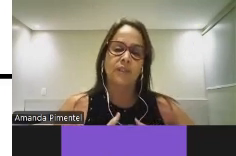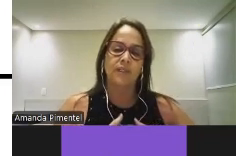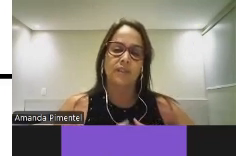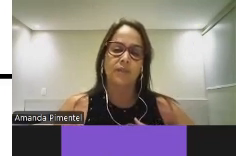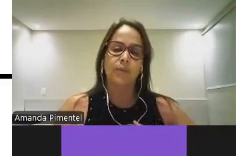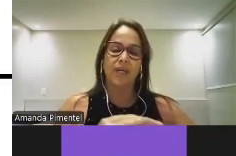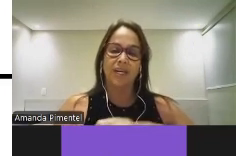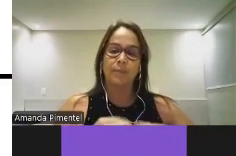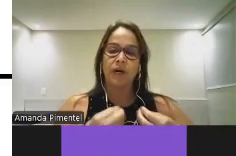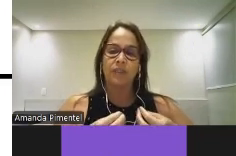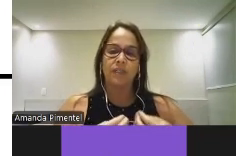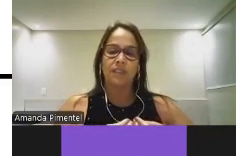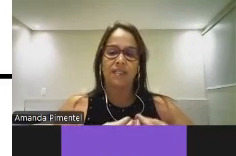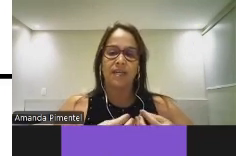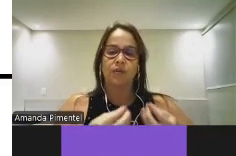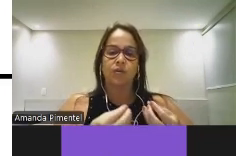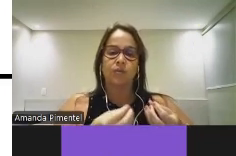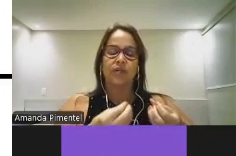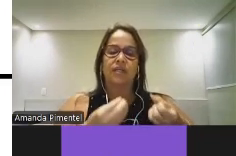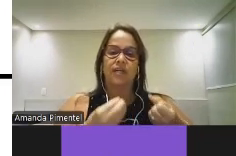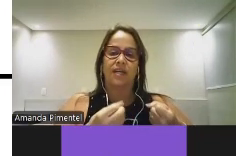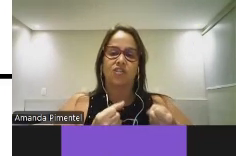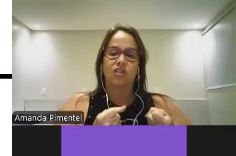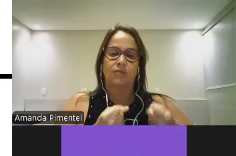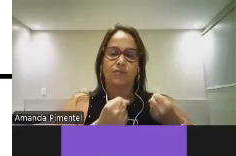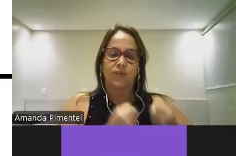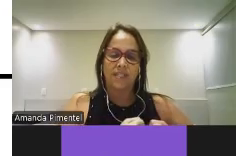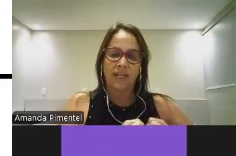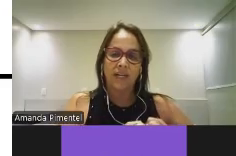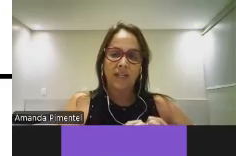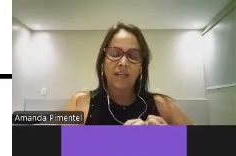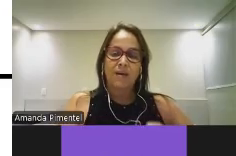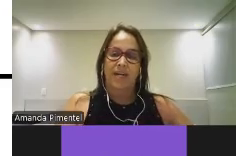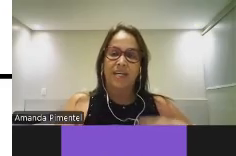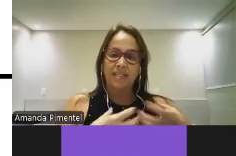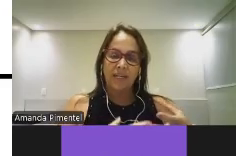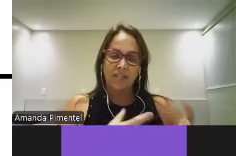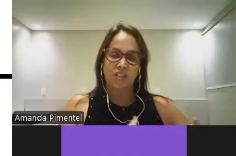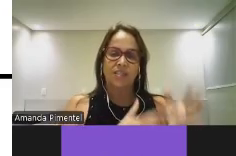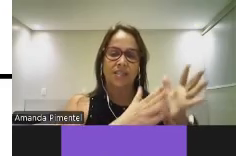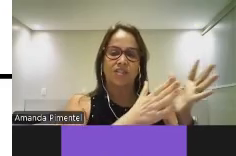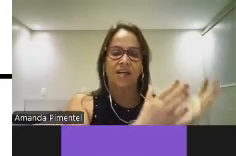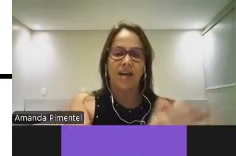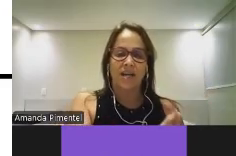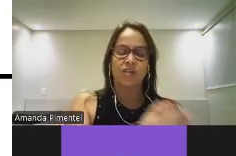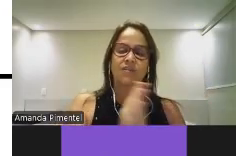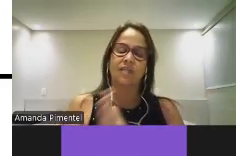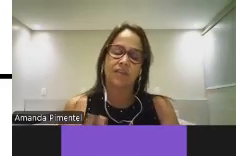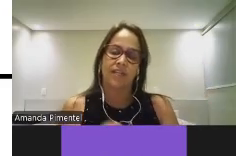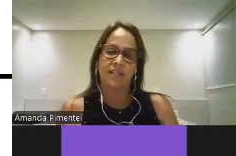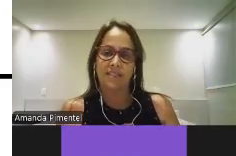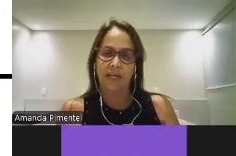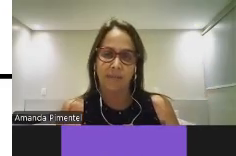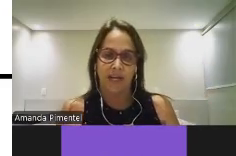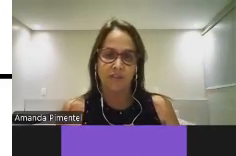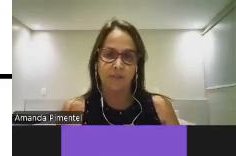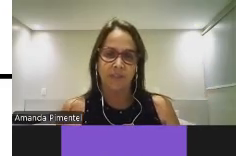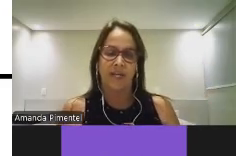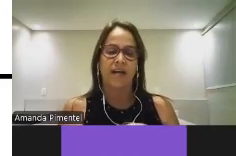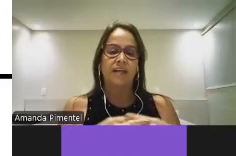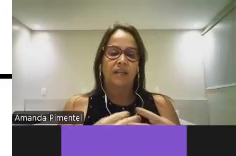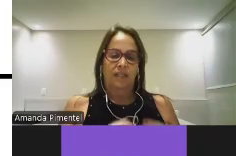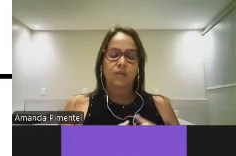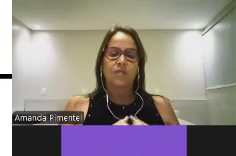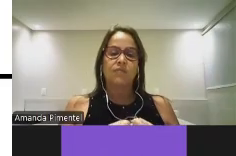muito importante, porque é importante essa economia de energia física para que essa energia seja gasta com as atividades